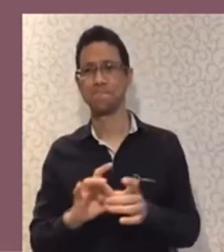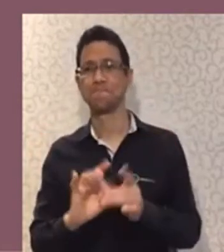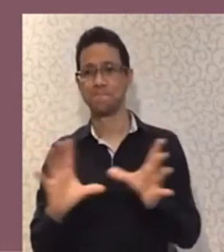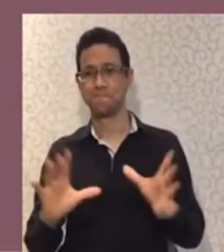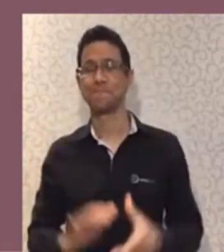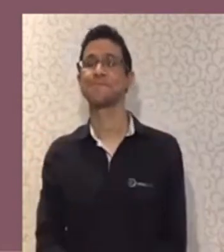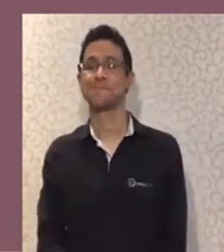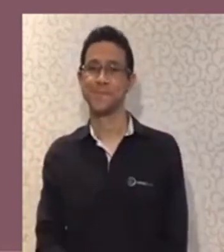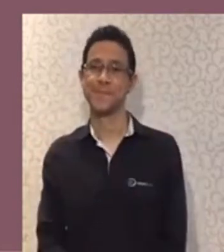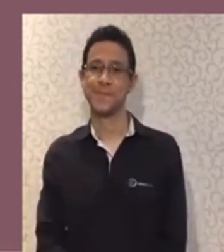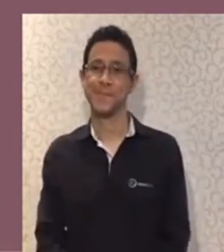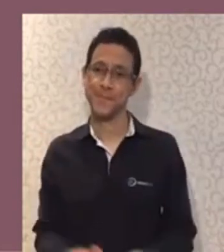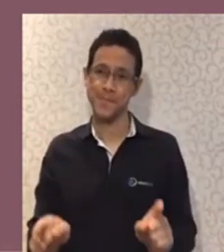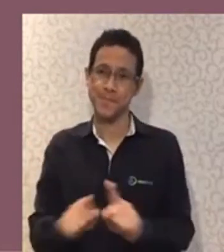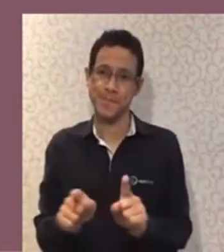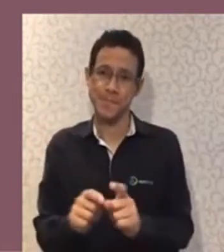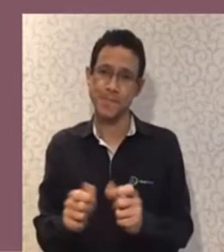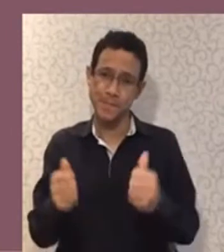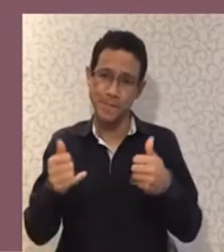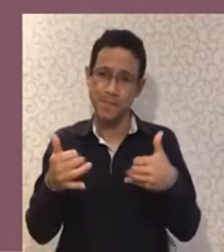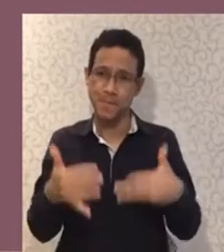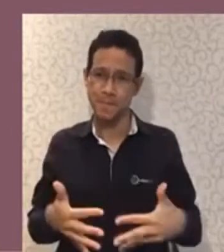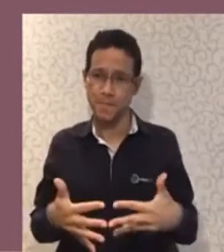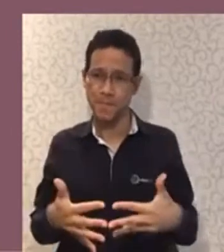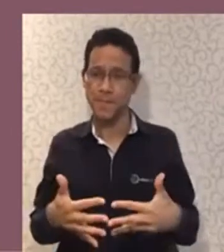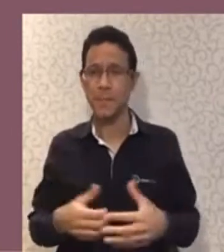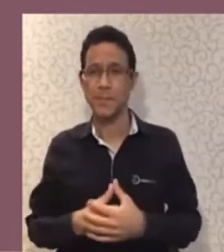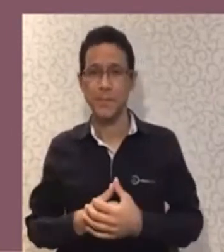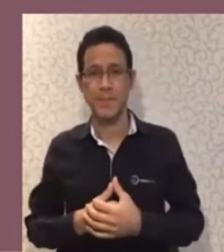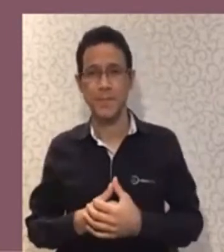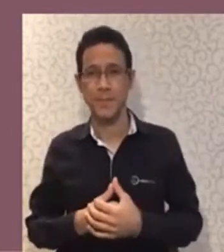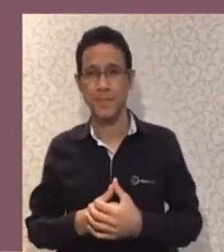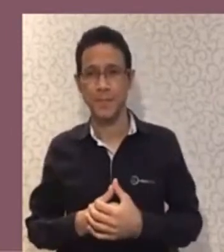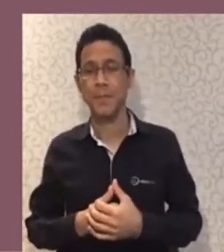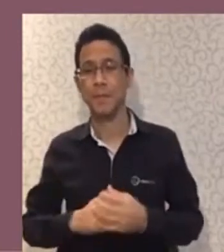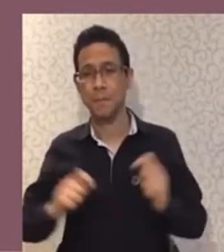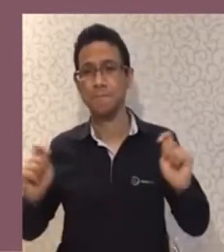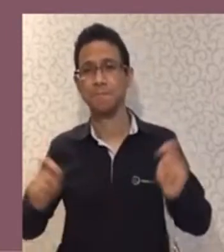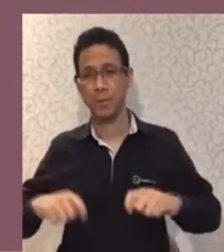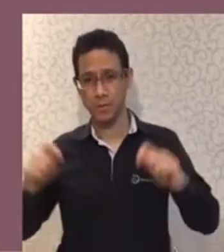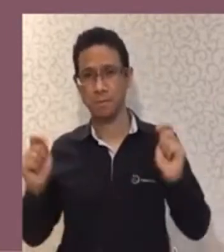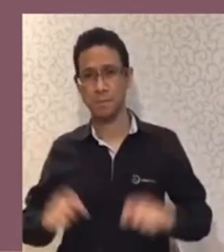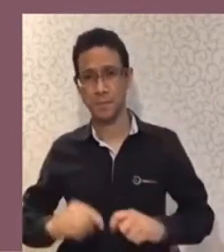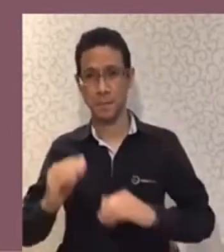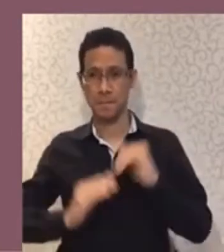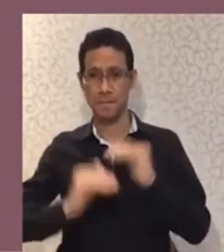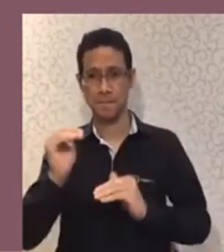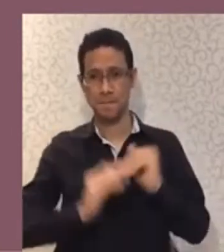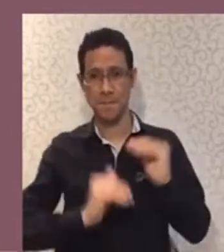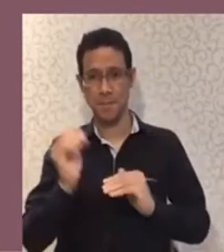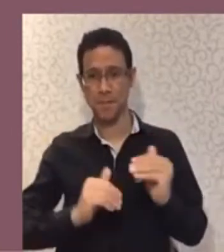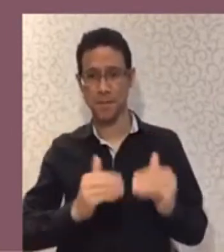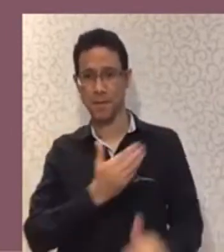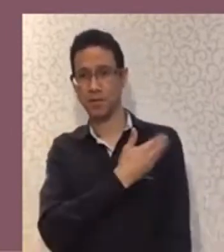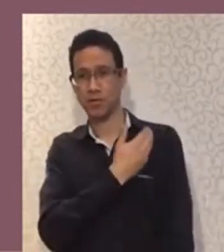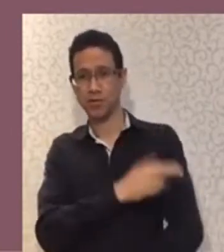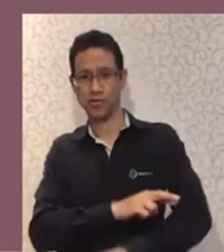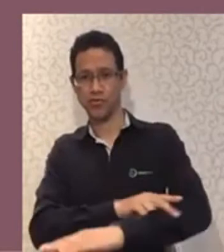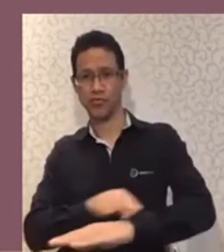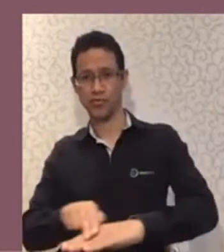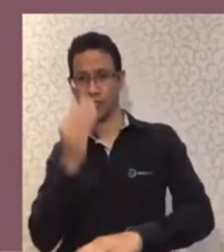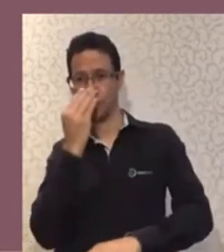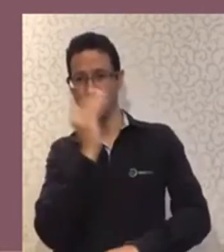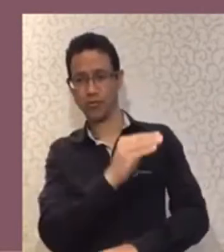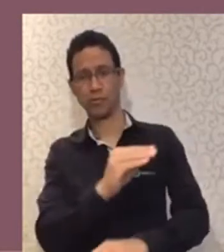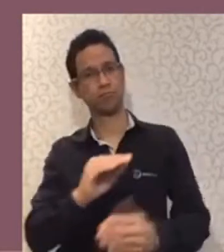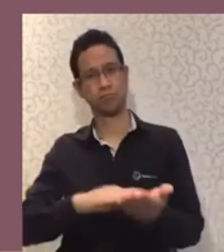e vocês também dizerem um pouquinho sobre possibilidades e práticas antirracistas, né? O antirracismo hoje em